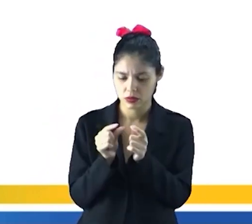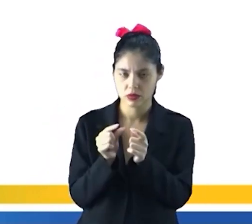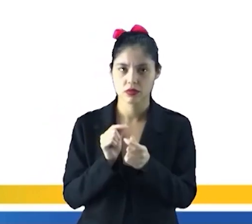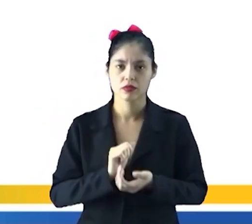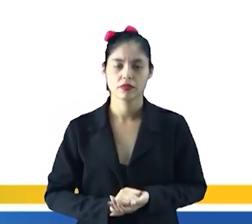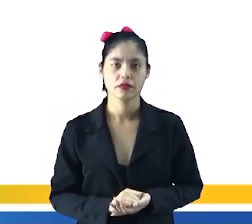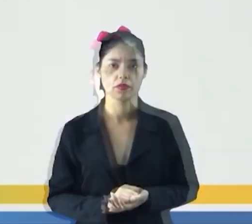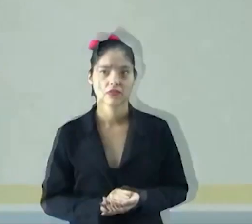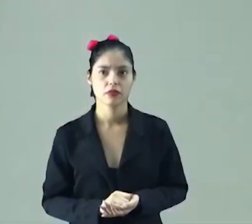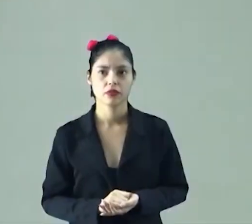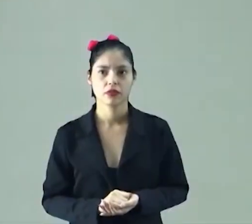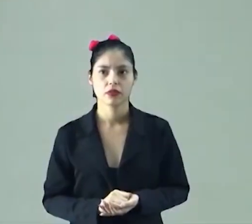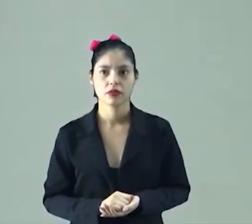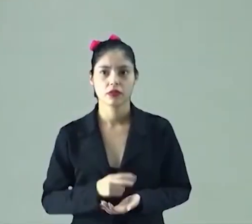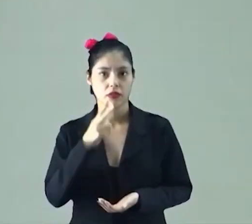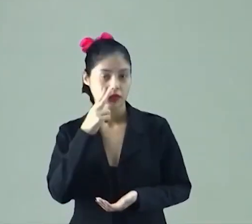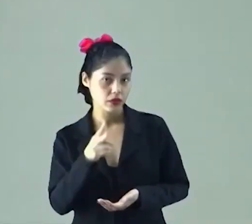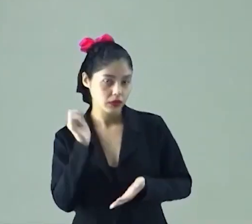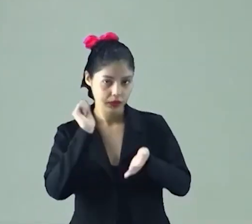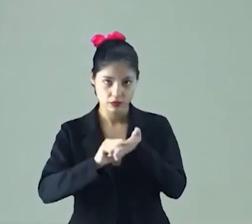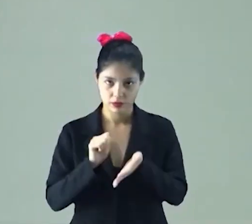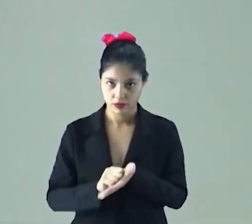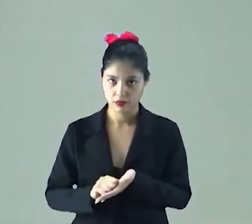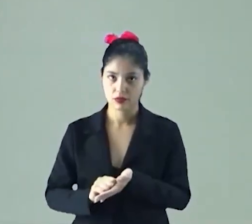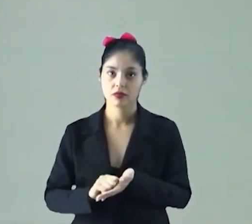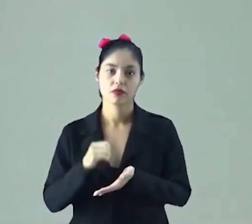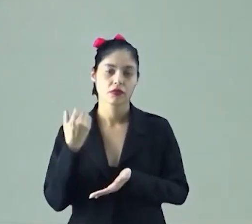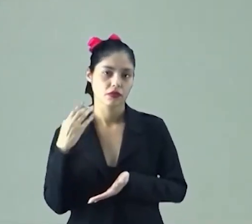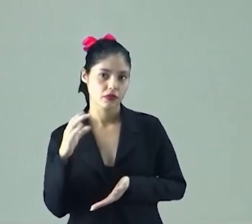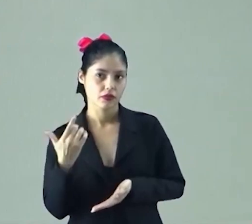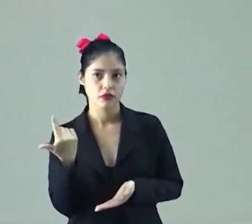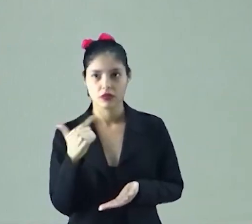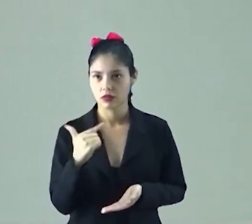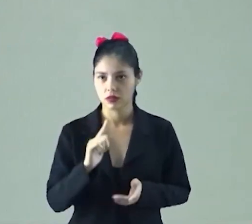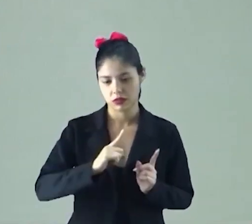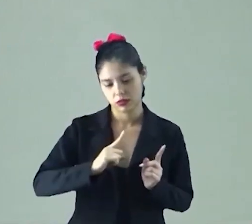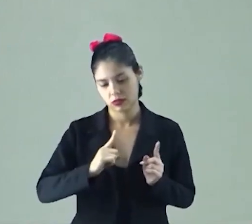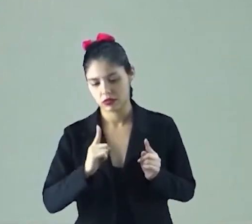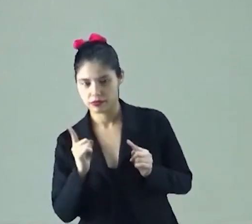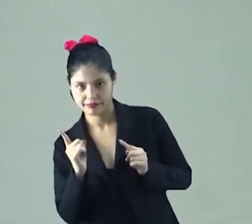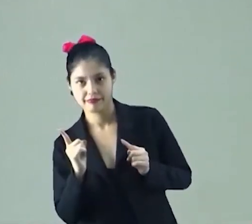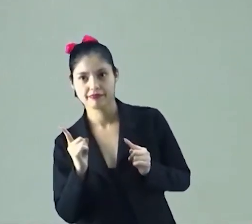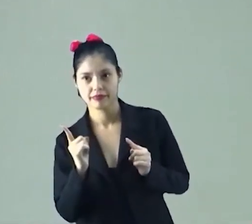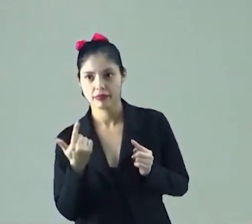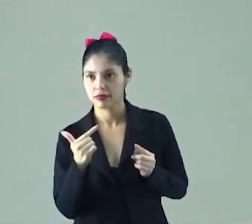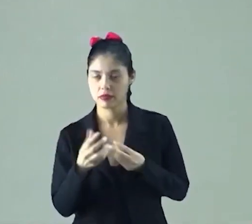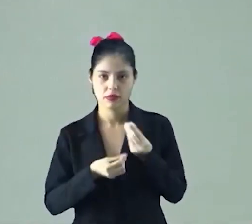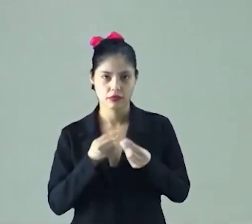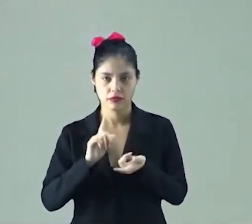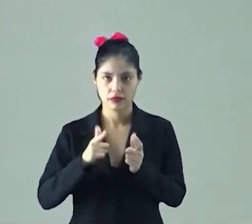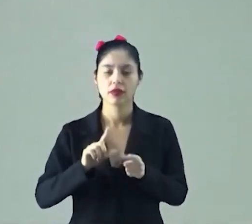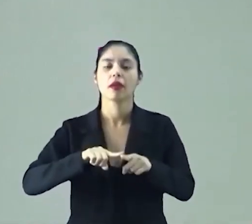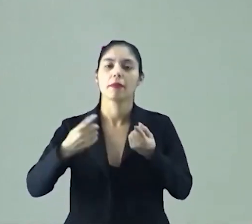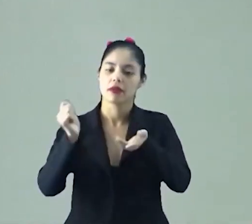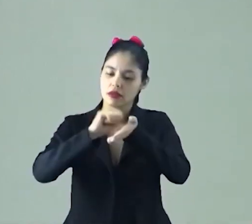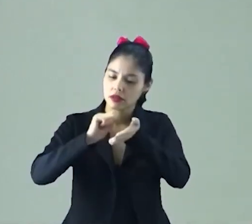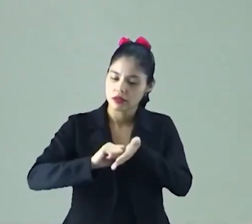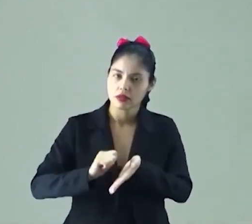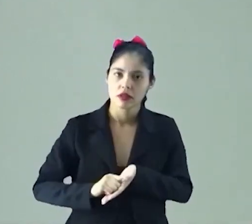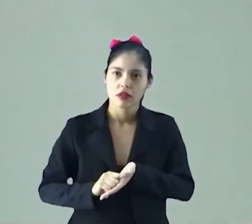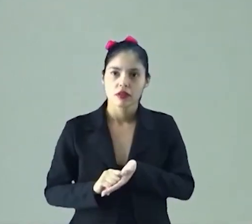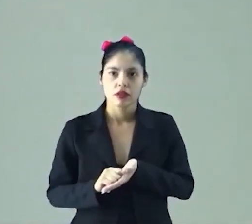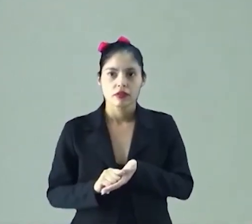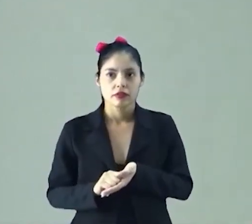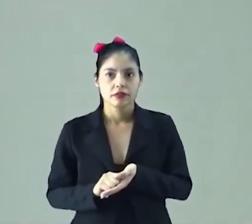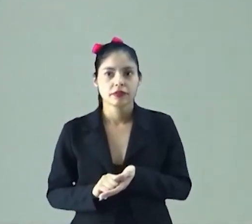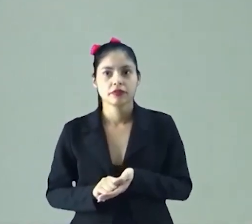em minúsculo. É lógico que se você for escrever o nome científico, né, você não consegue deitar isso. Aí você escreve o nome